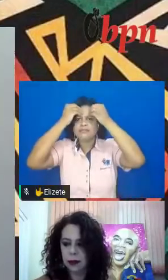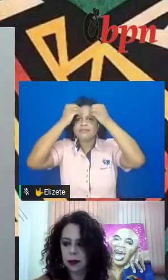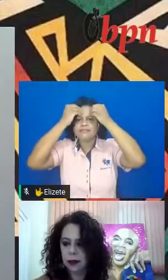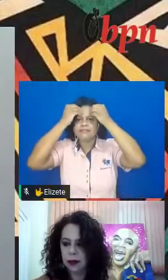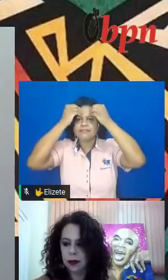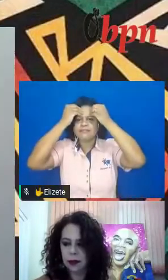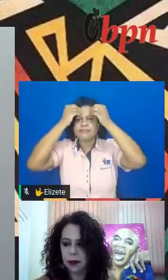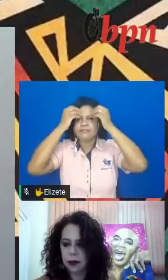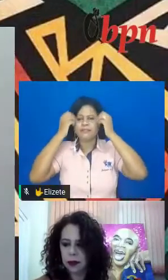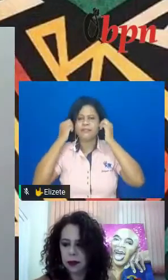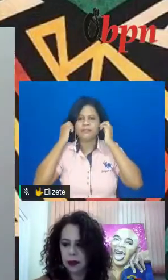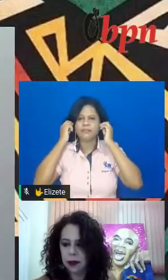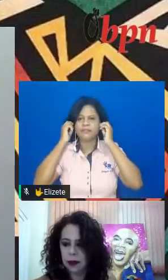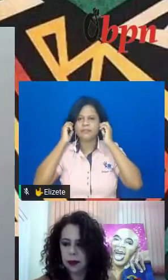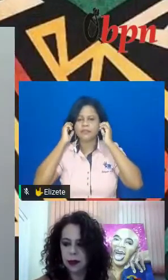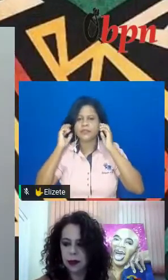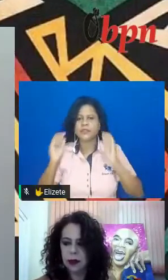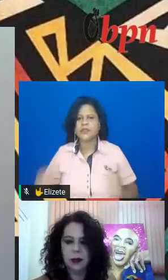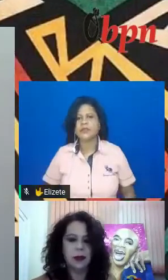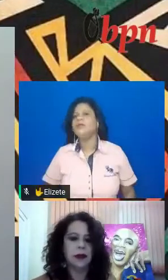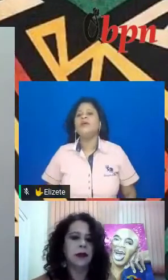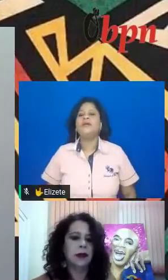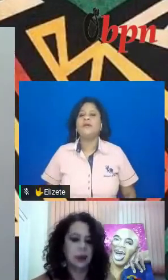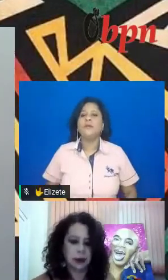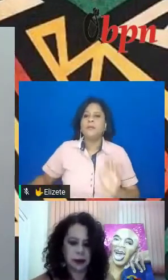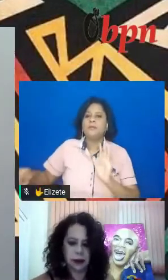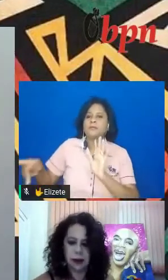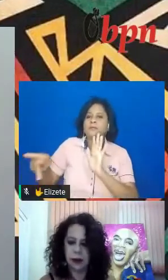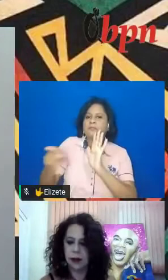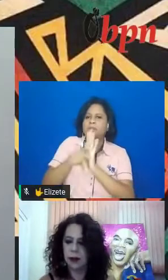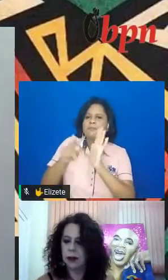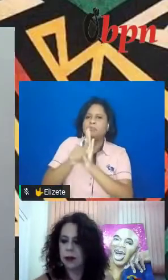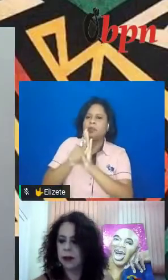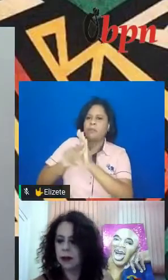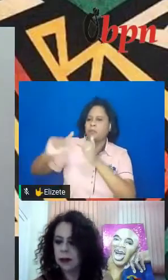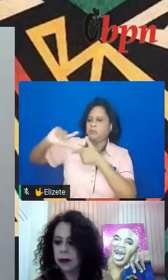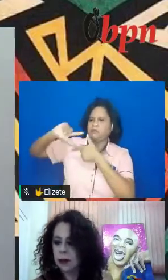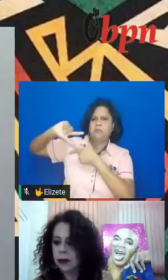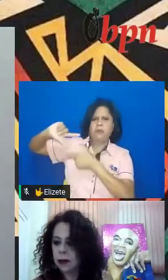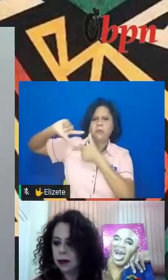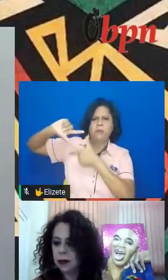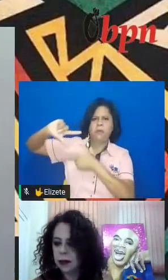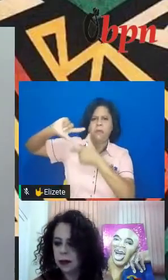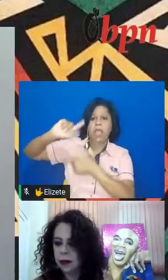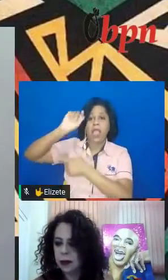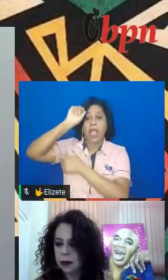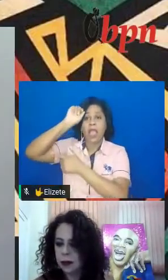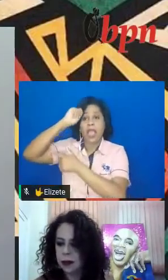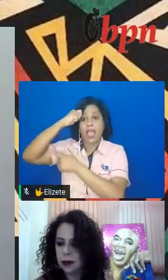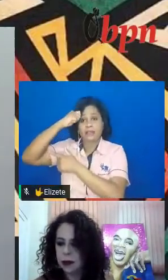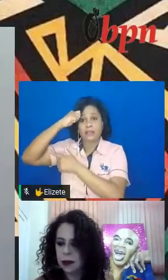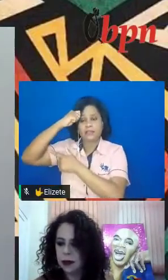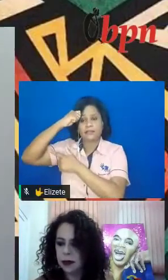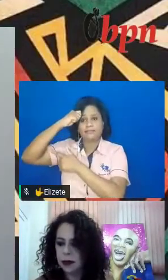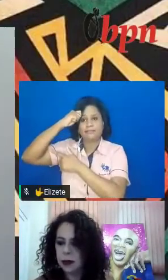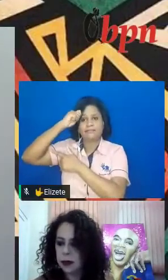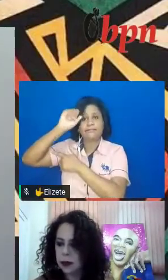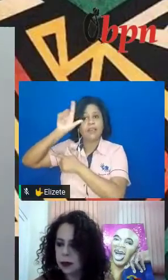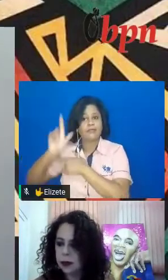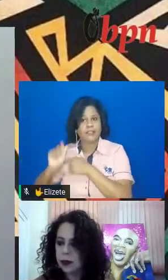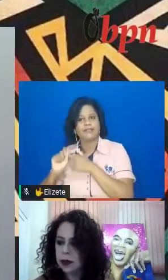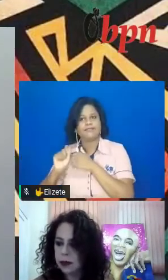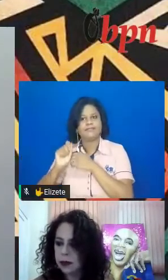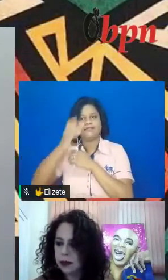a partir de um legado da tradição africana. E esse legado da tradição